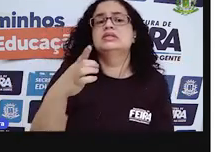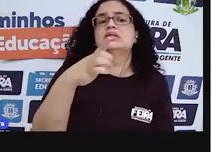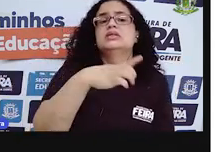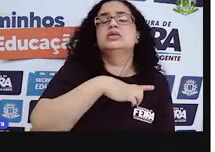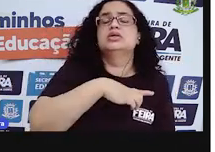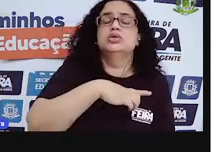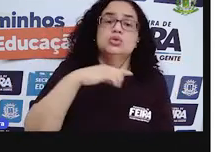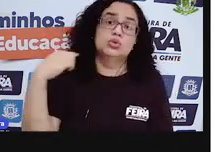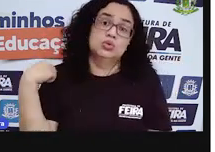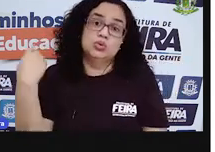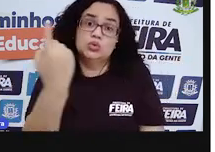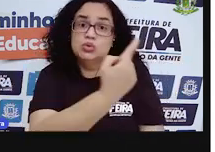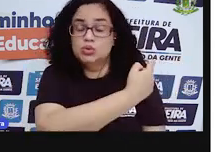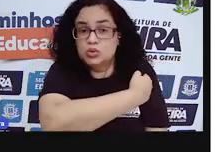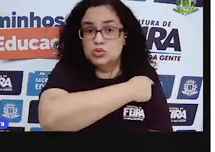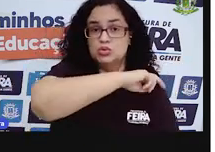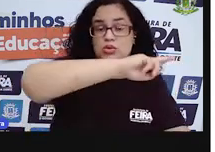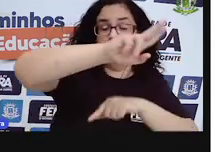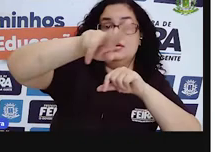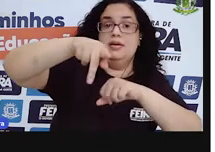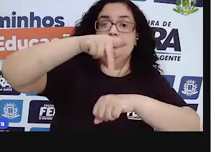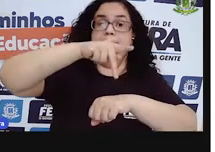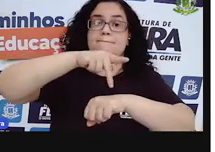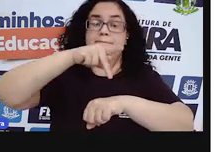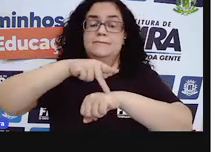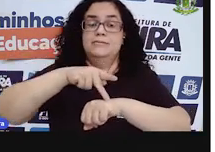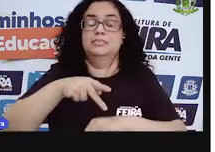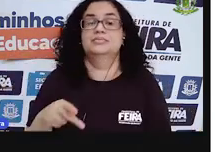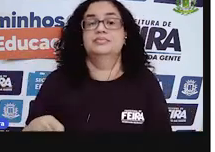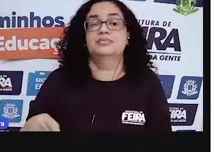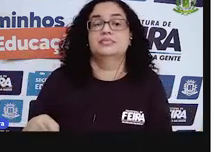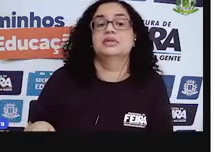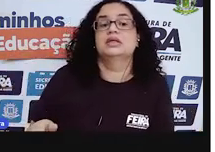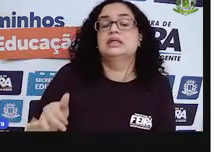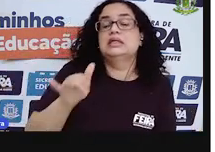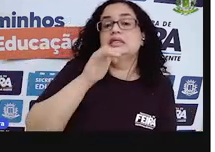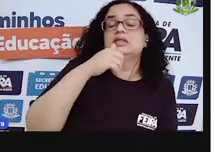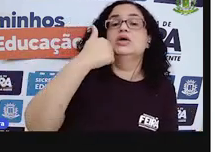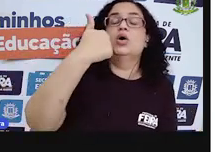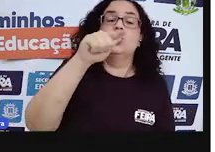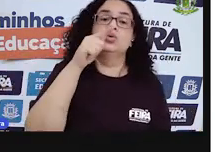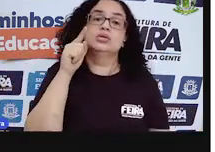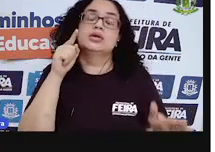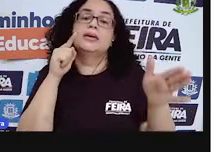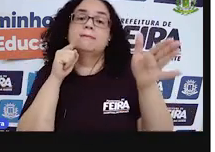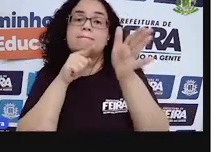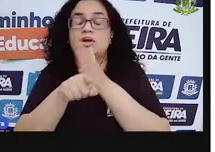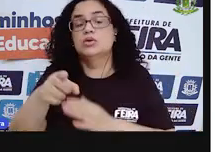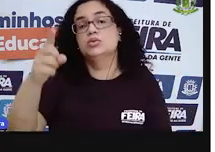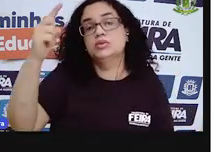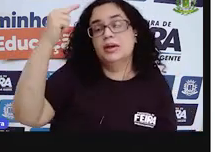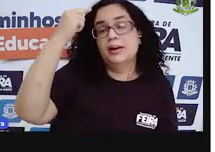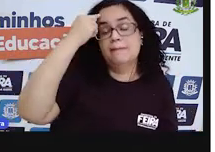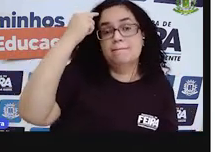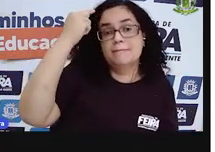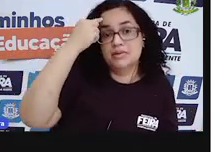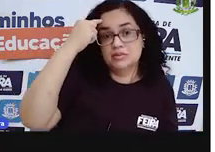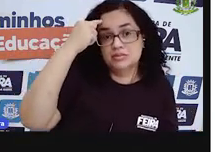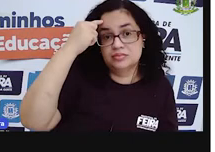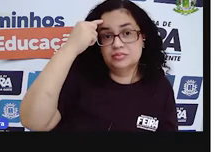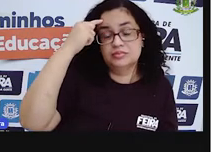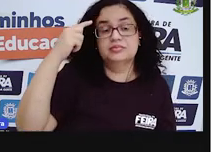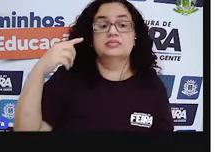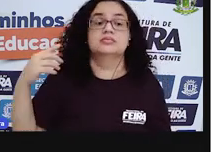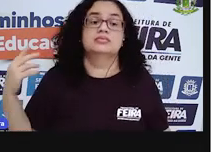funcionado em nosso país certo então eu já deixo também uma outra pergunta para você refletir né